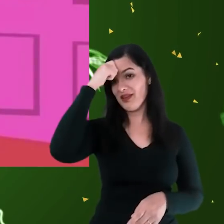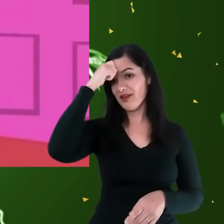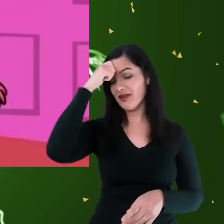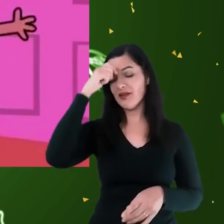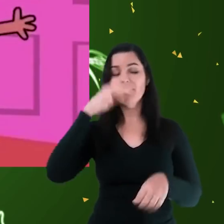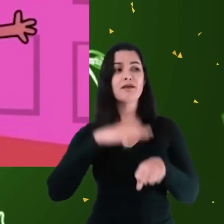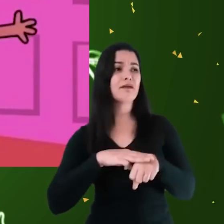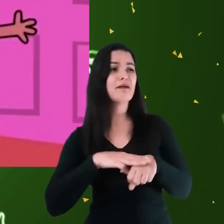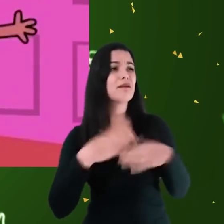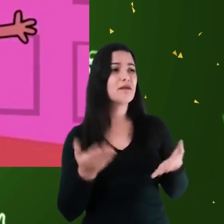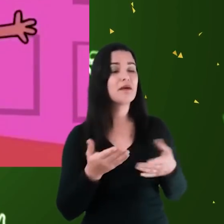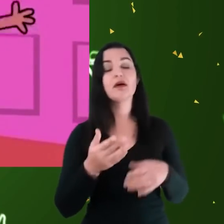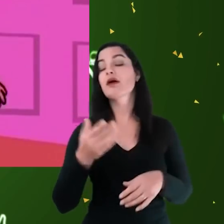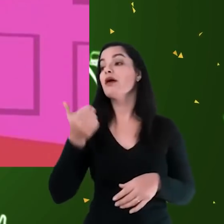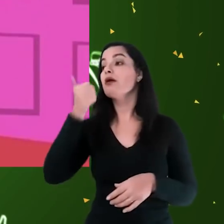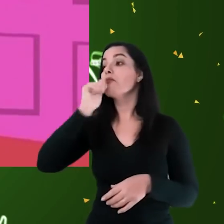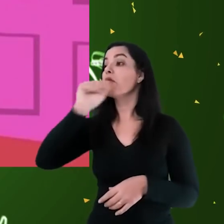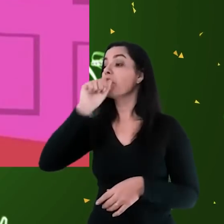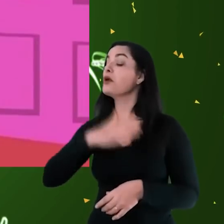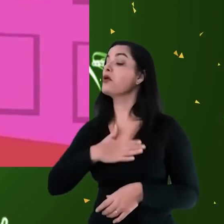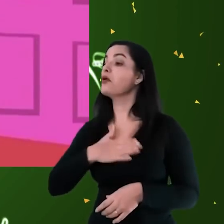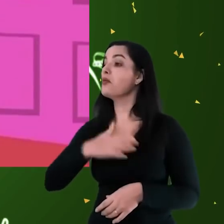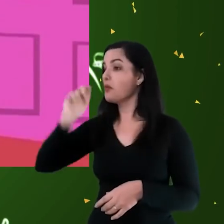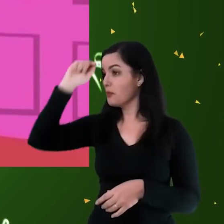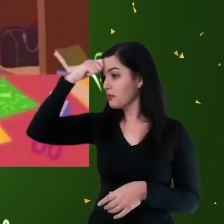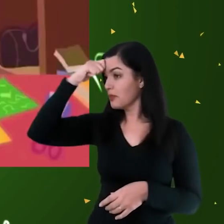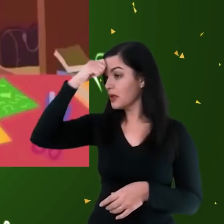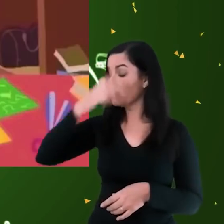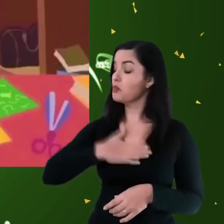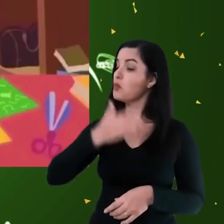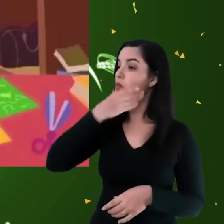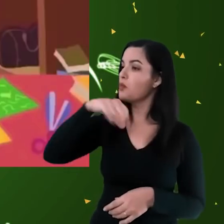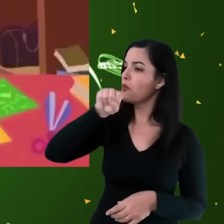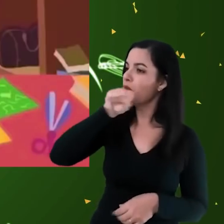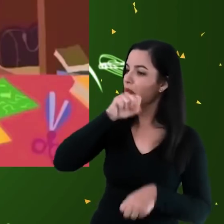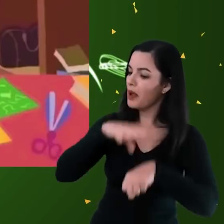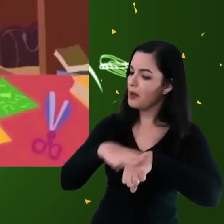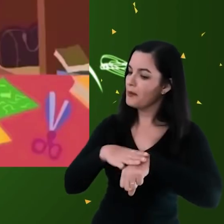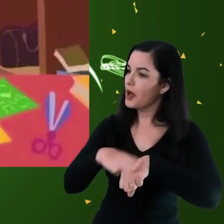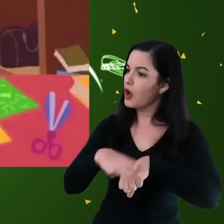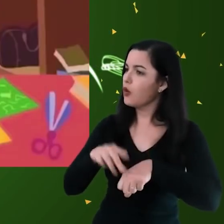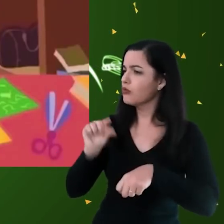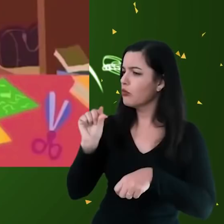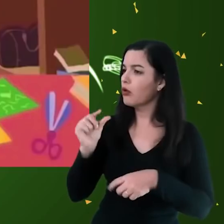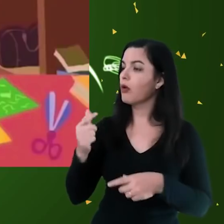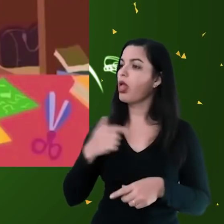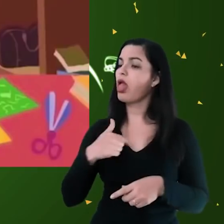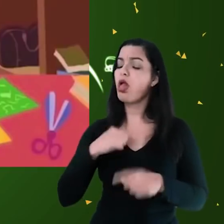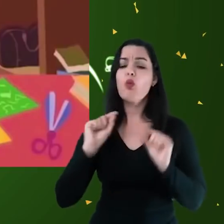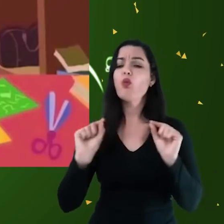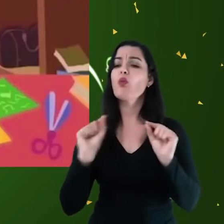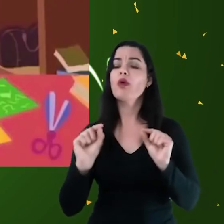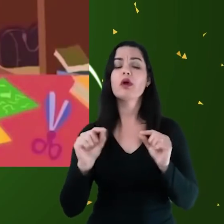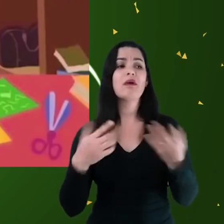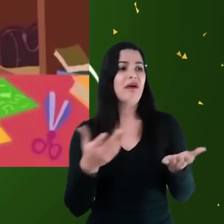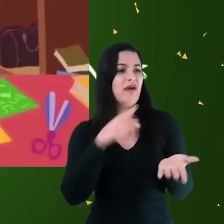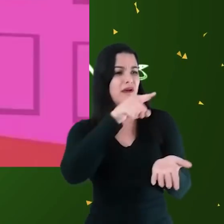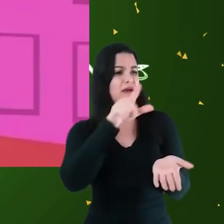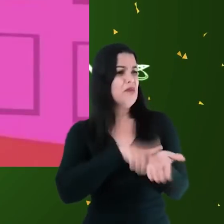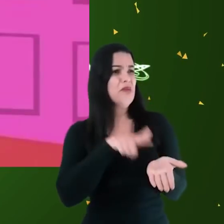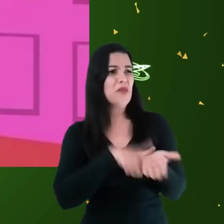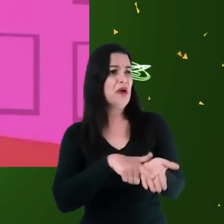marronzinho. Então, eu sou o quê? Ué, Bia, você não é uma folha de papel assim. Você é